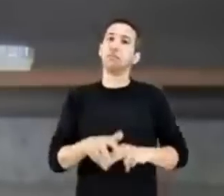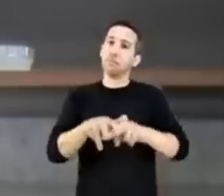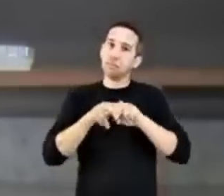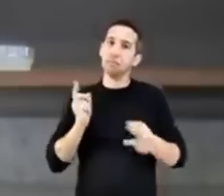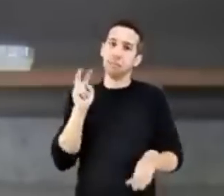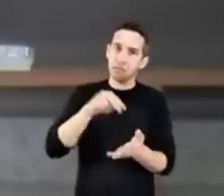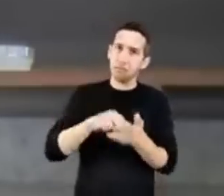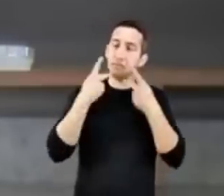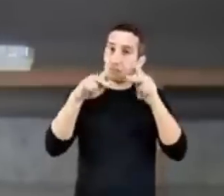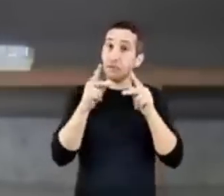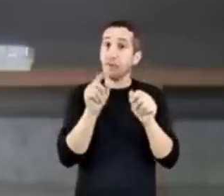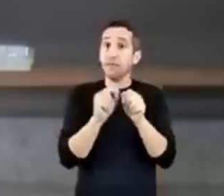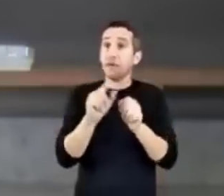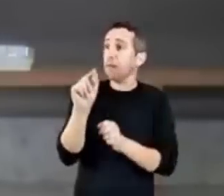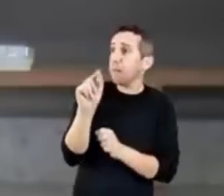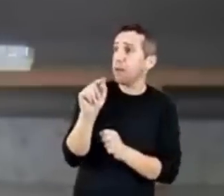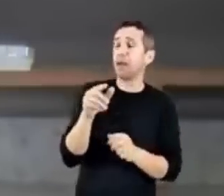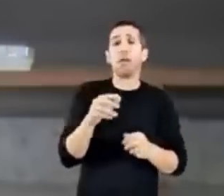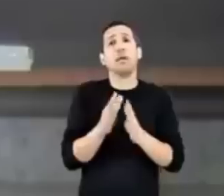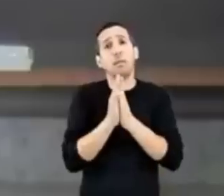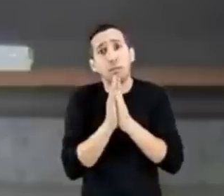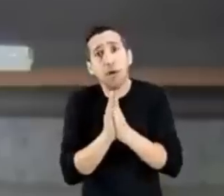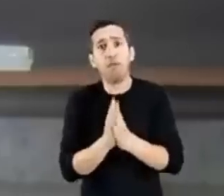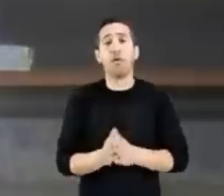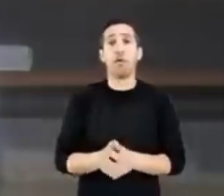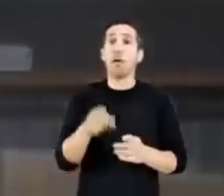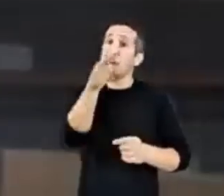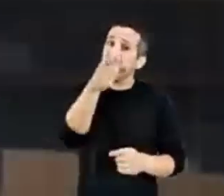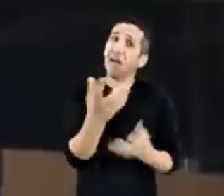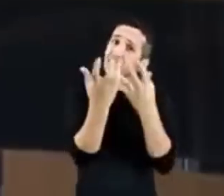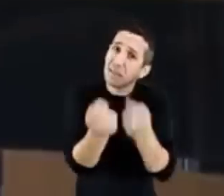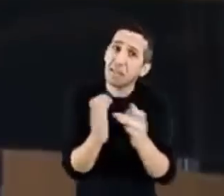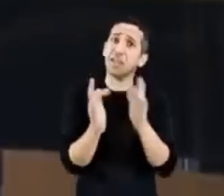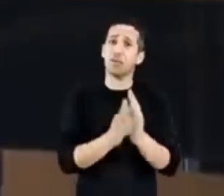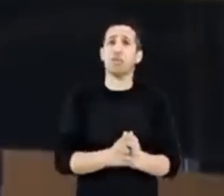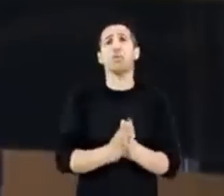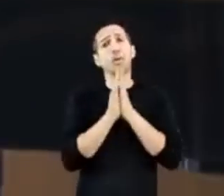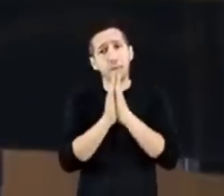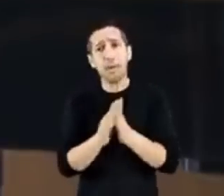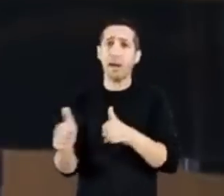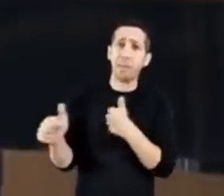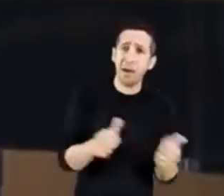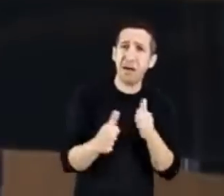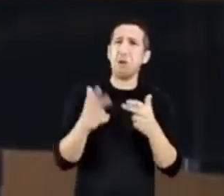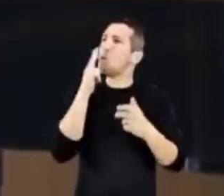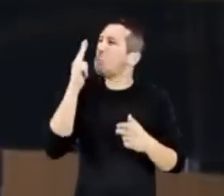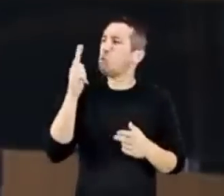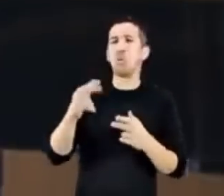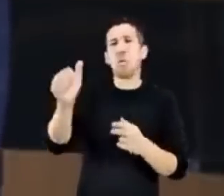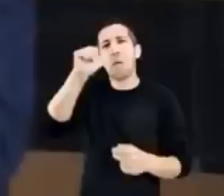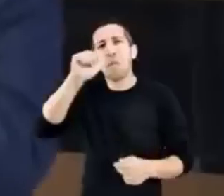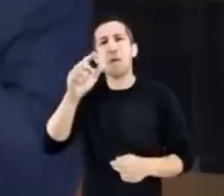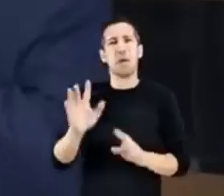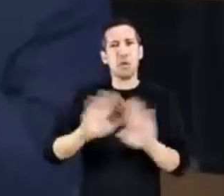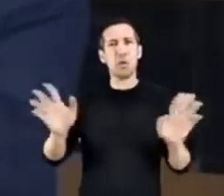faz um apelo insiste no apelo e fala assim se entrega né eu não é se batiza abandone o cigarro abandonar bebida se